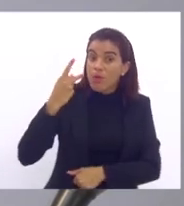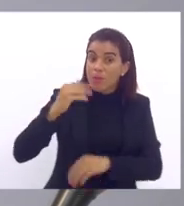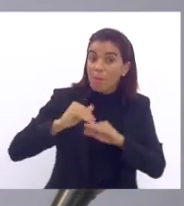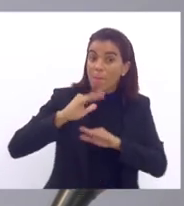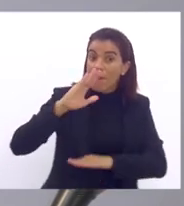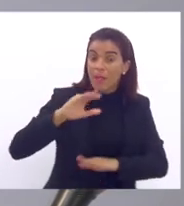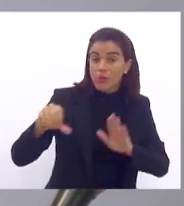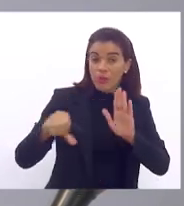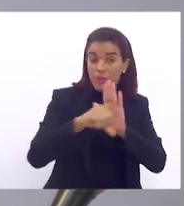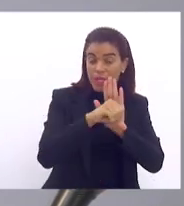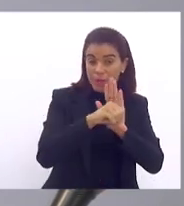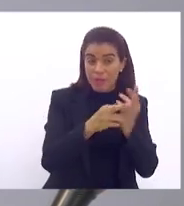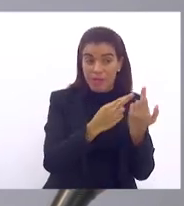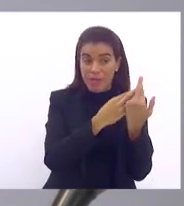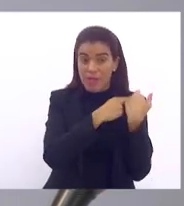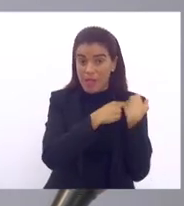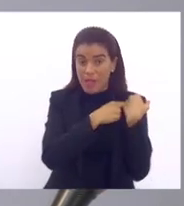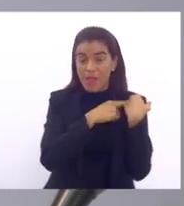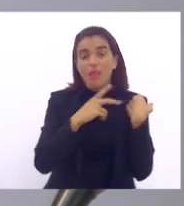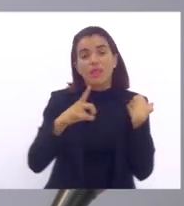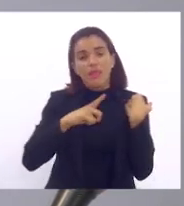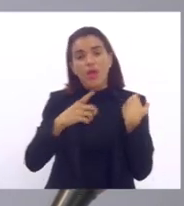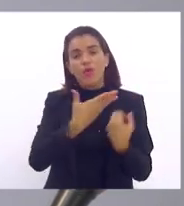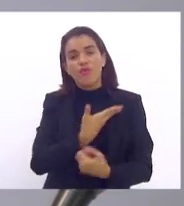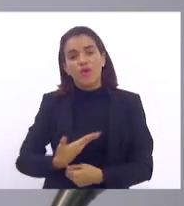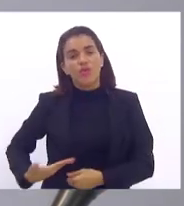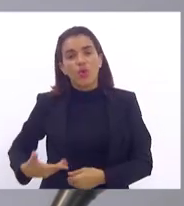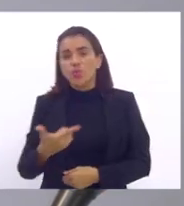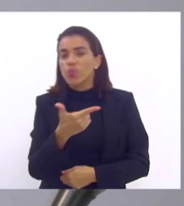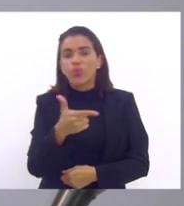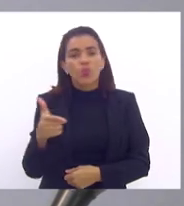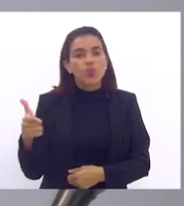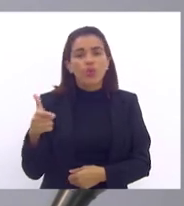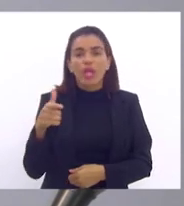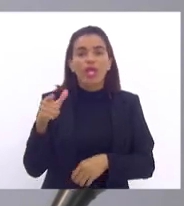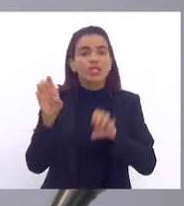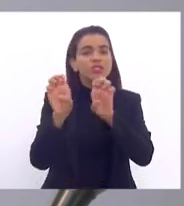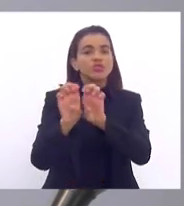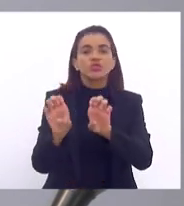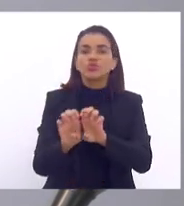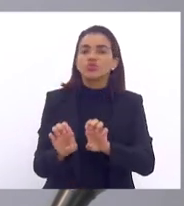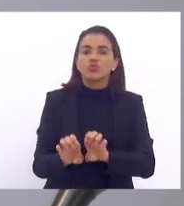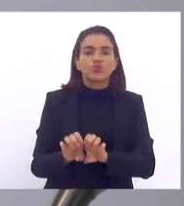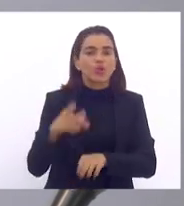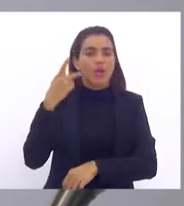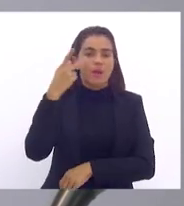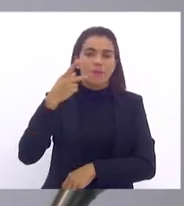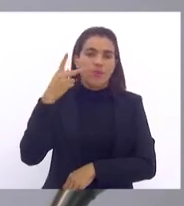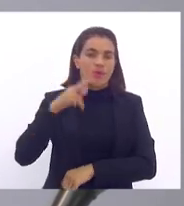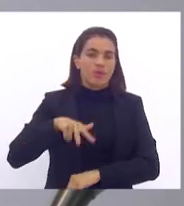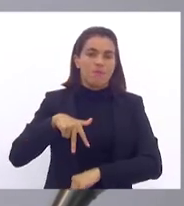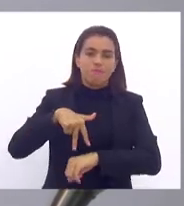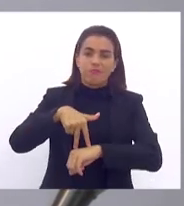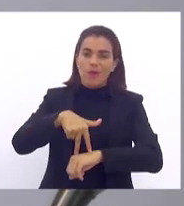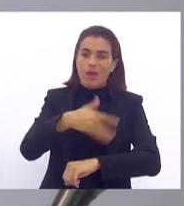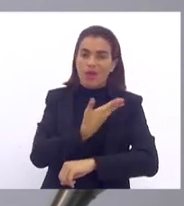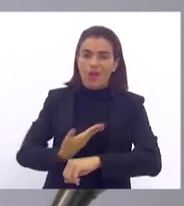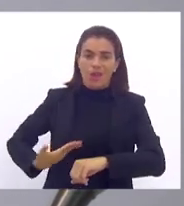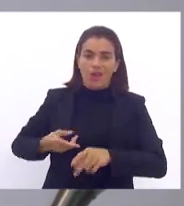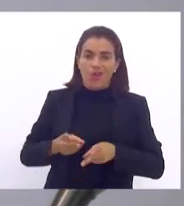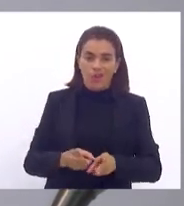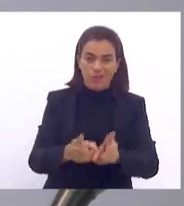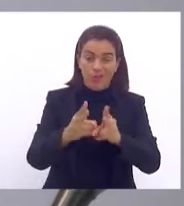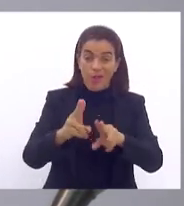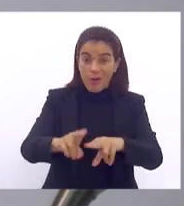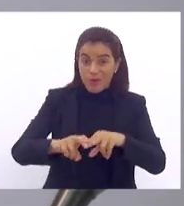crime de responsabilidade o governador não tem mais estrutura política para governar por isso